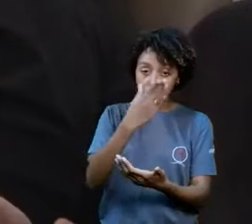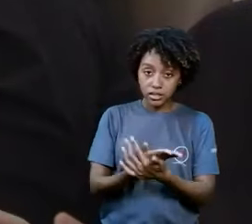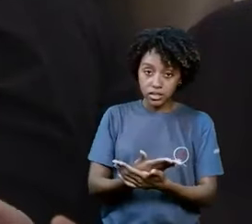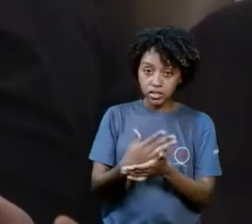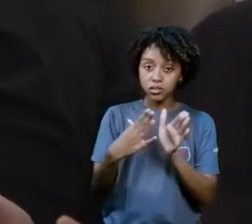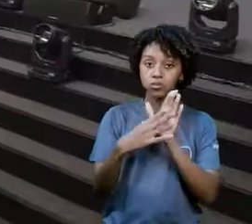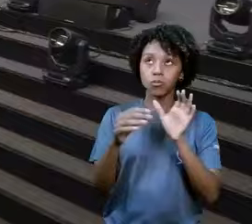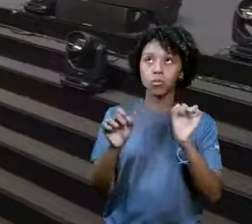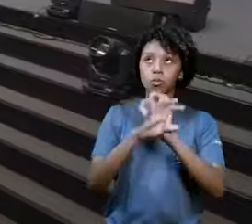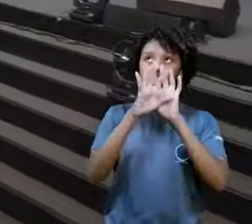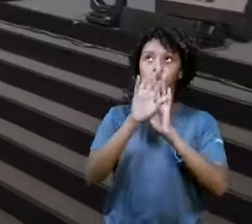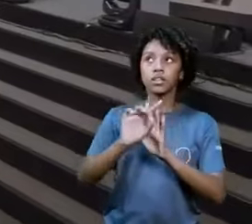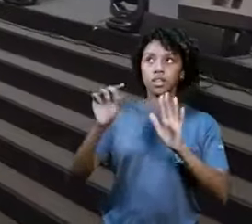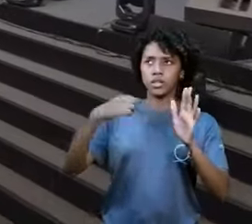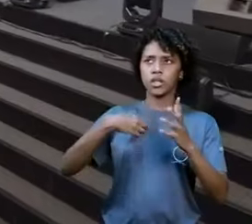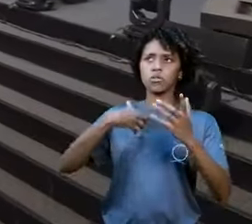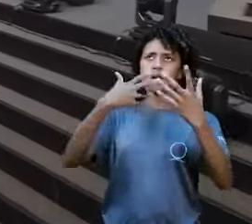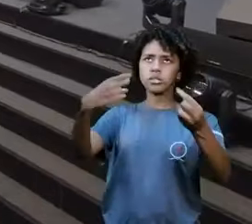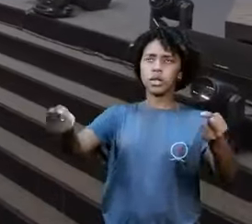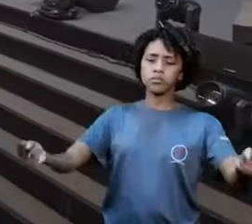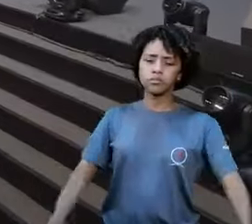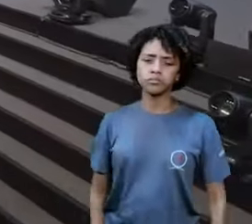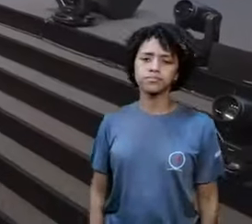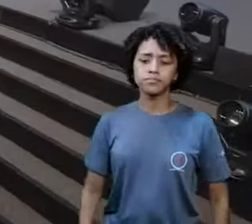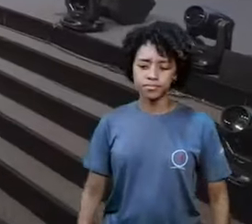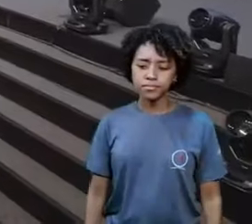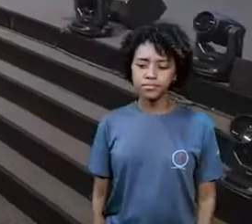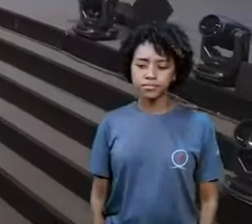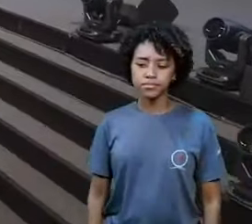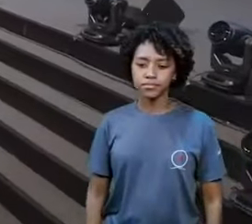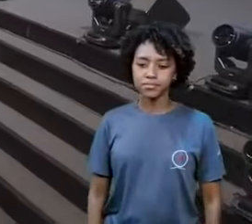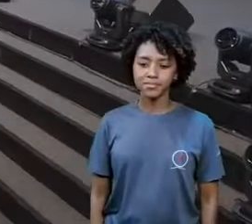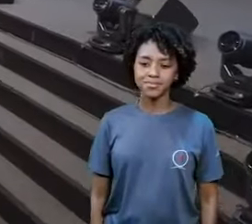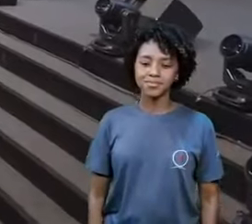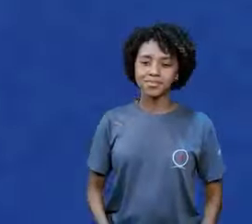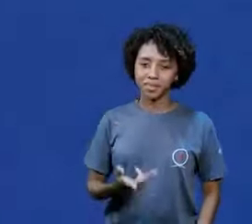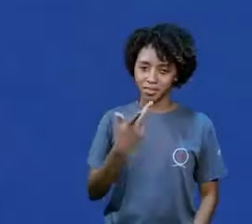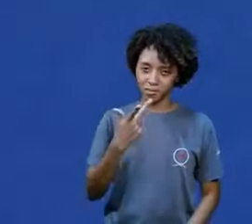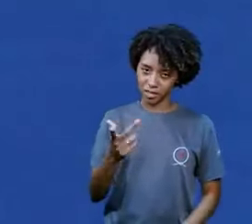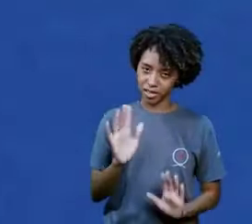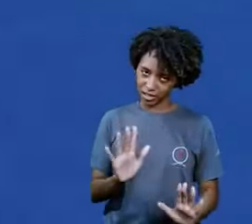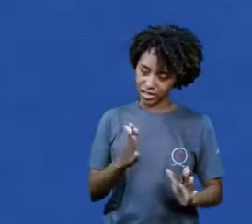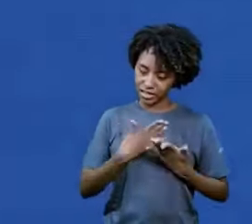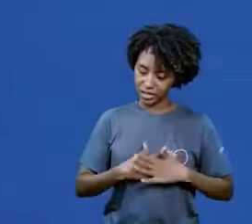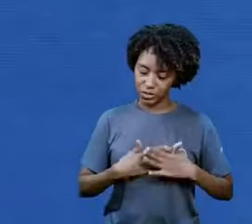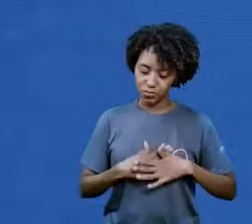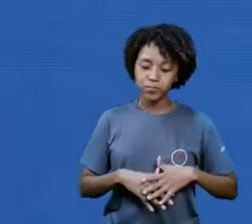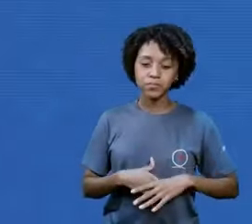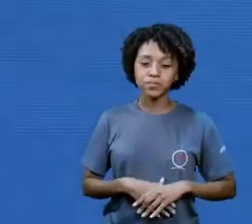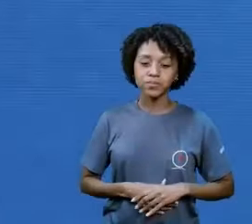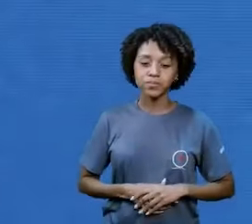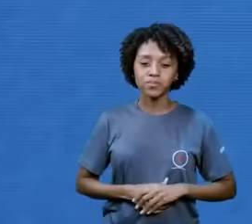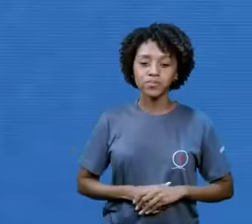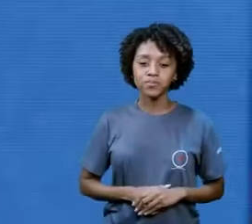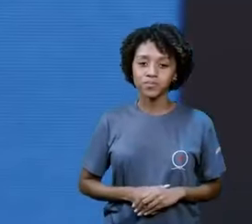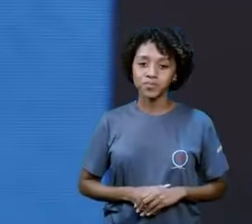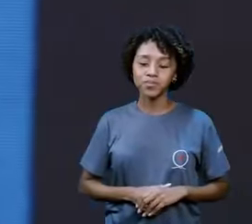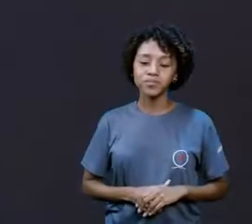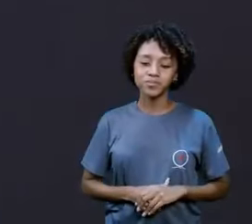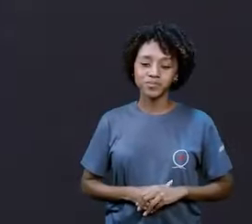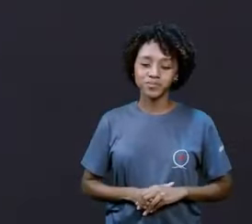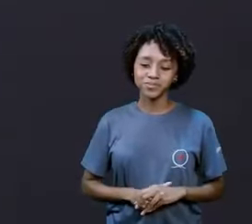um glória a Deus e diga eu eu tomo portao saí deixa eu falar primeiro você não sabe o que que eu vou falar que que você já tá se antecipando